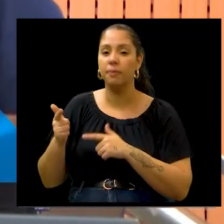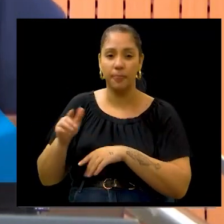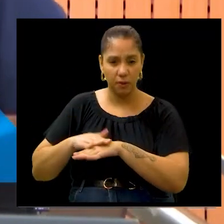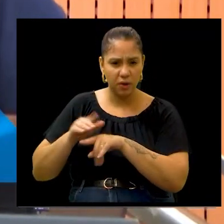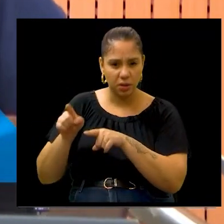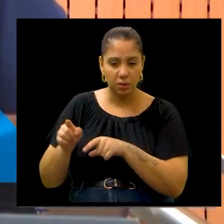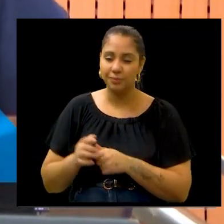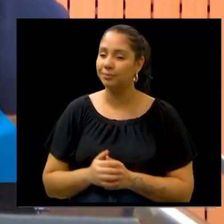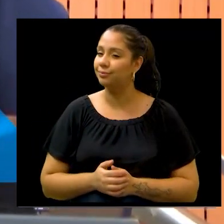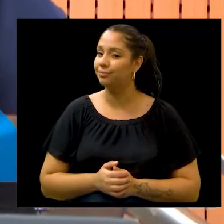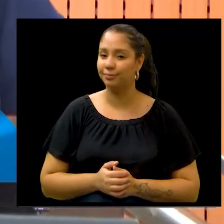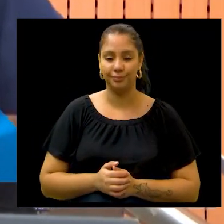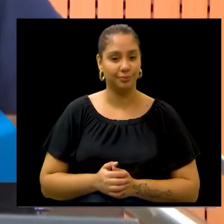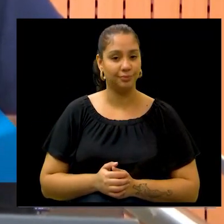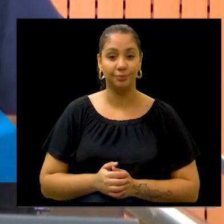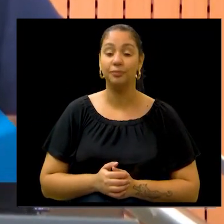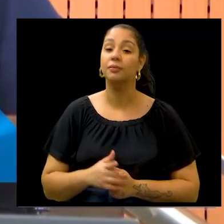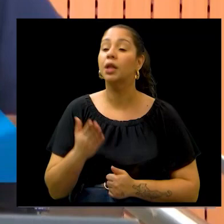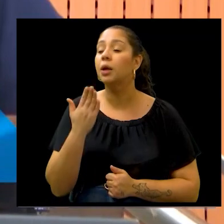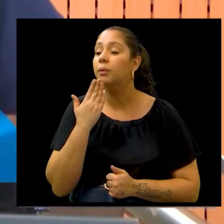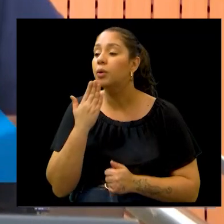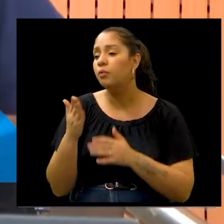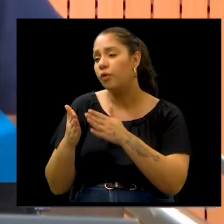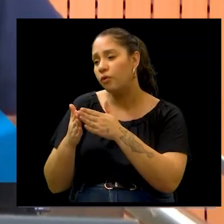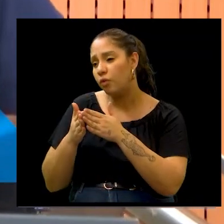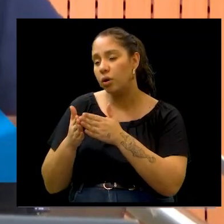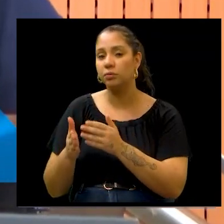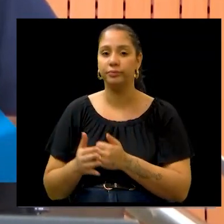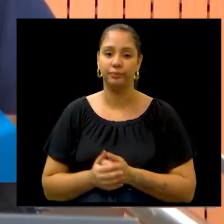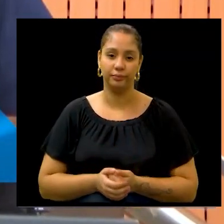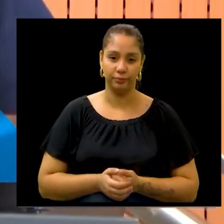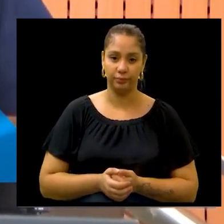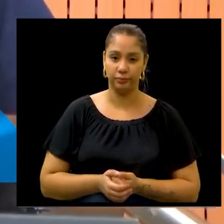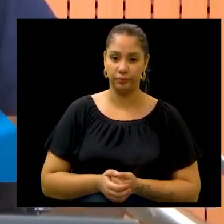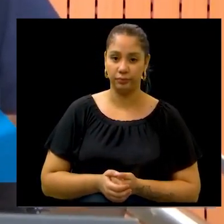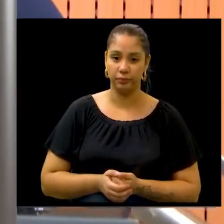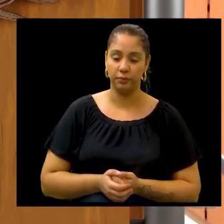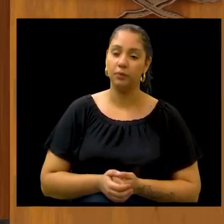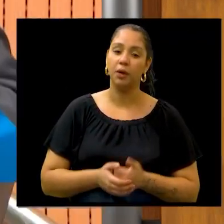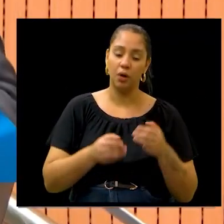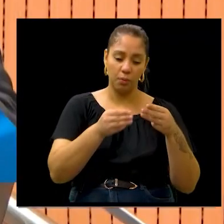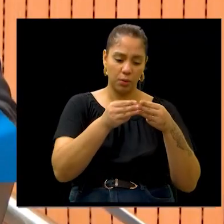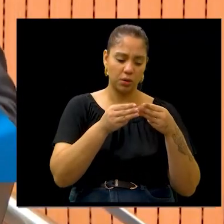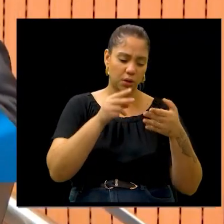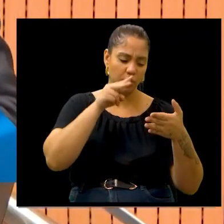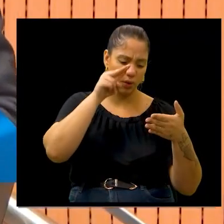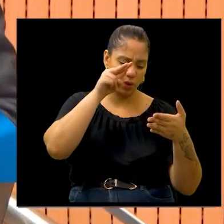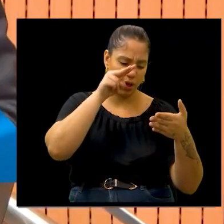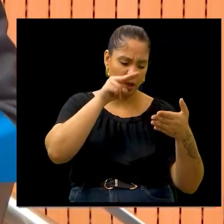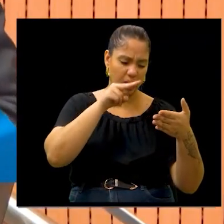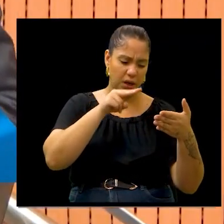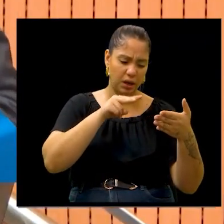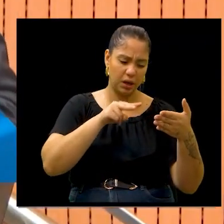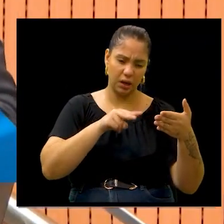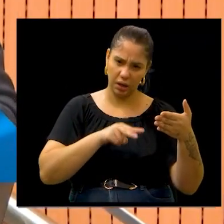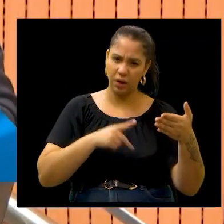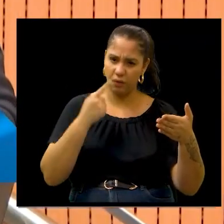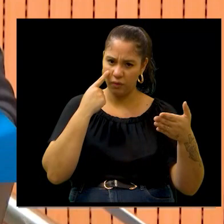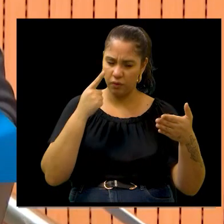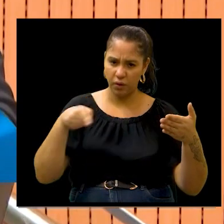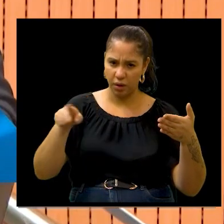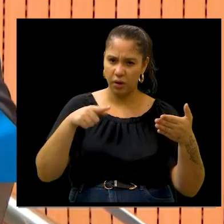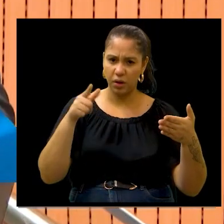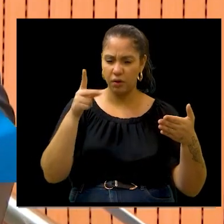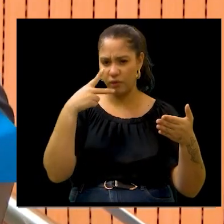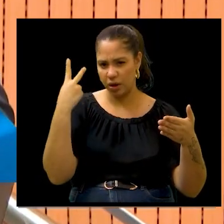atirando ninguém. Não, ela não faz isso. Ela pede por favor. Eu li a moção atentamente, viu, vereadoras